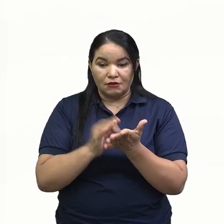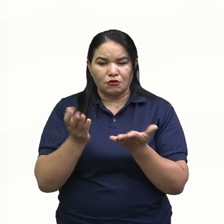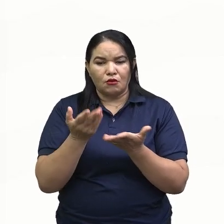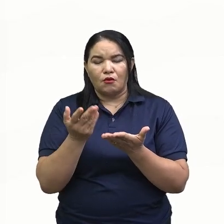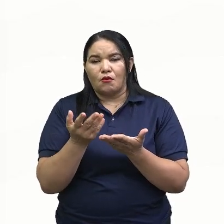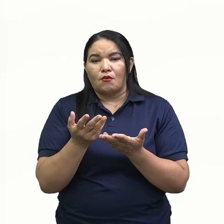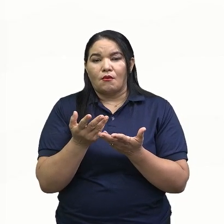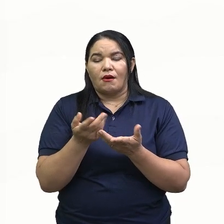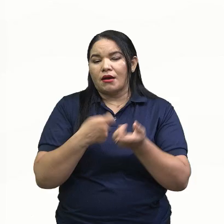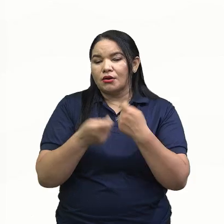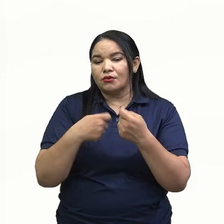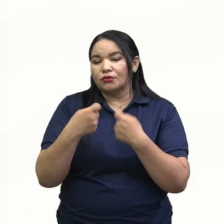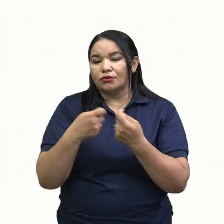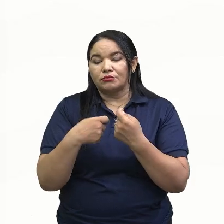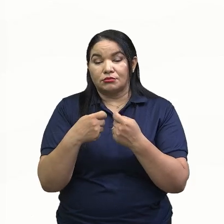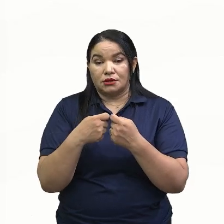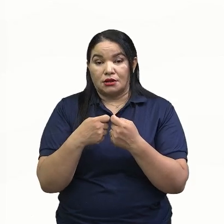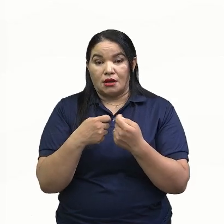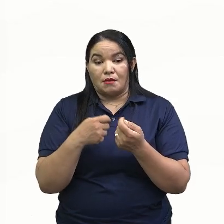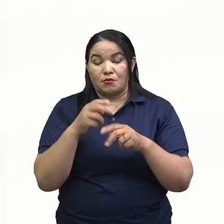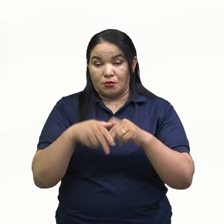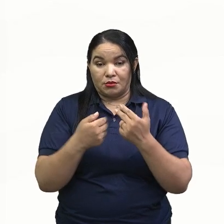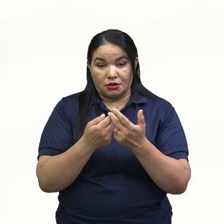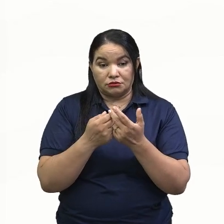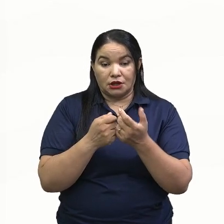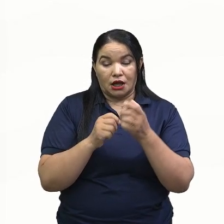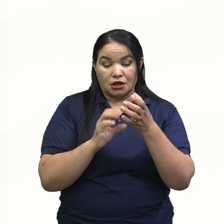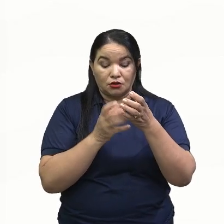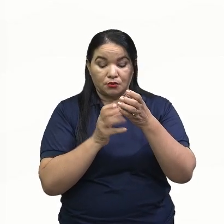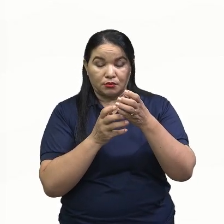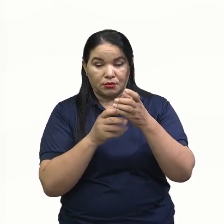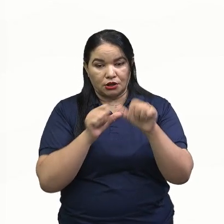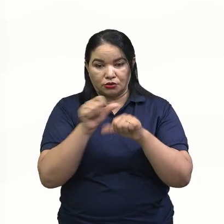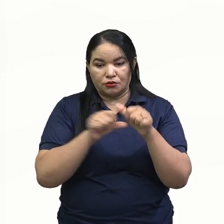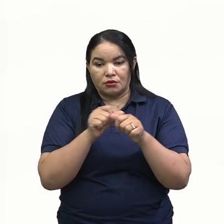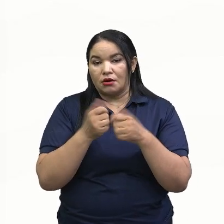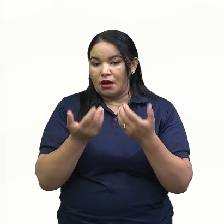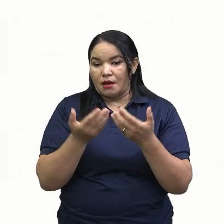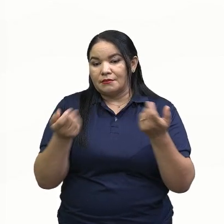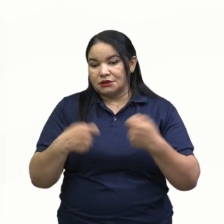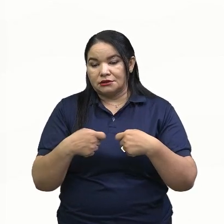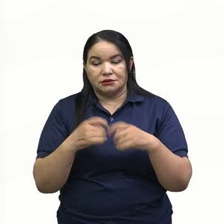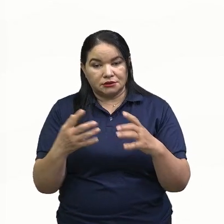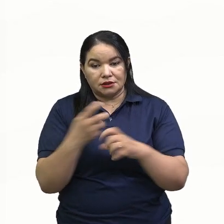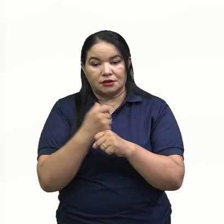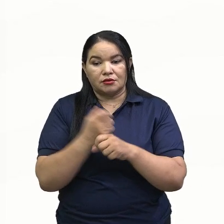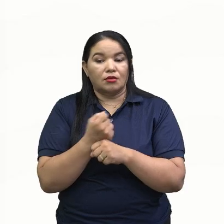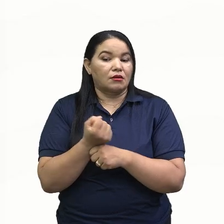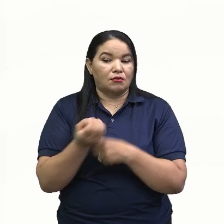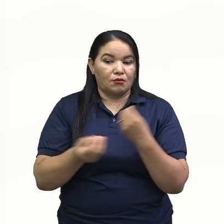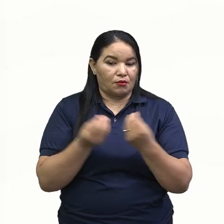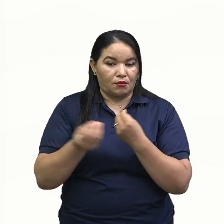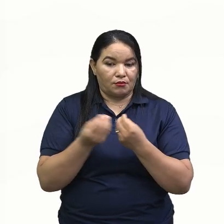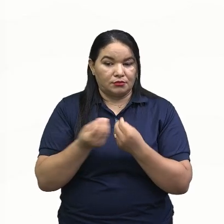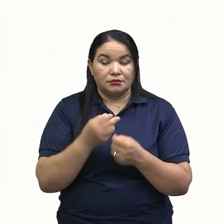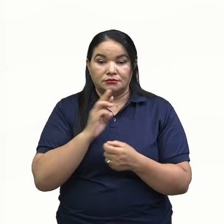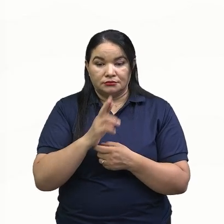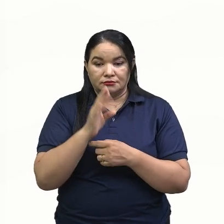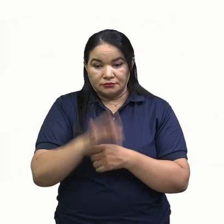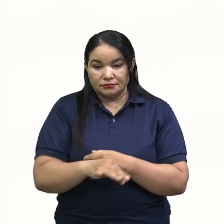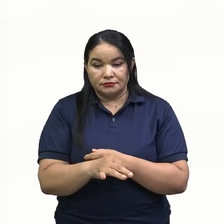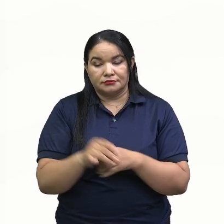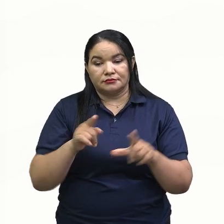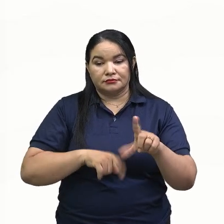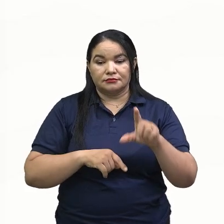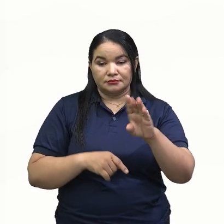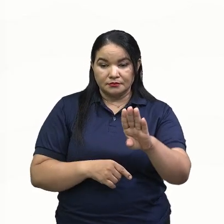que vai ser feita com essa troca? Para isso a gente precisa calcular, pessoal, olha aqui, a resposta correta vai ser a letra B, mas